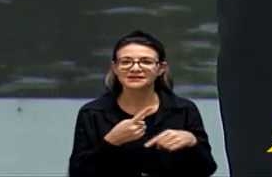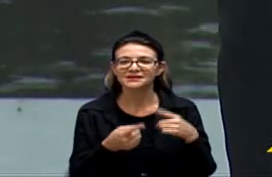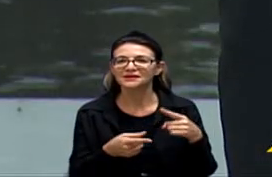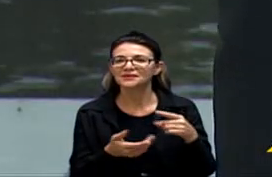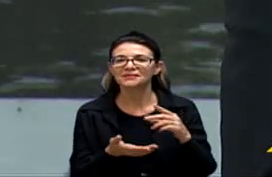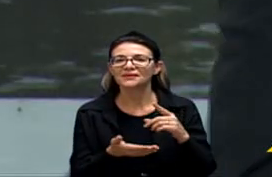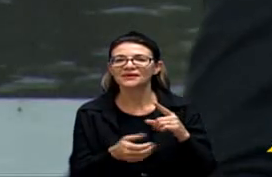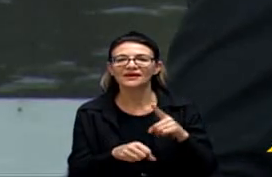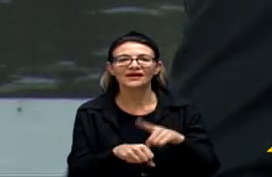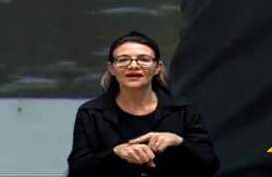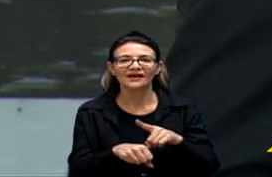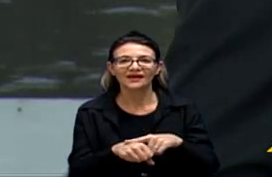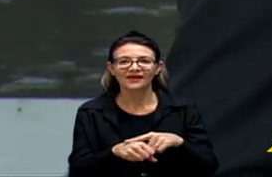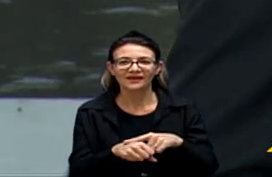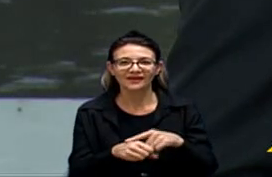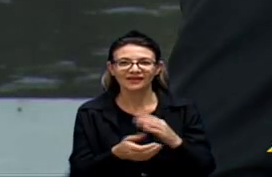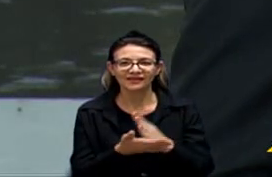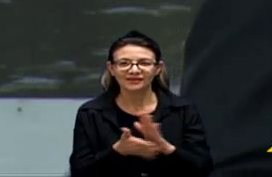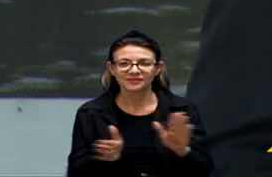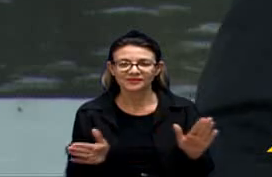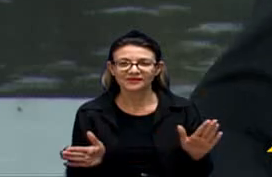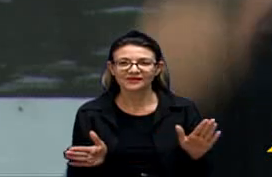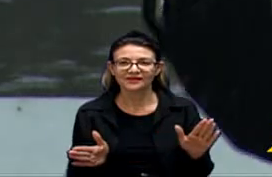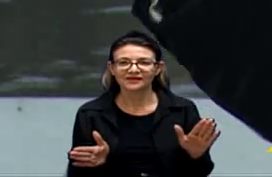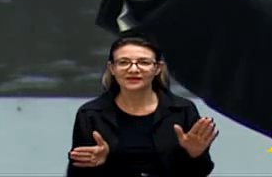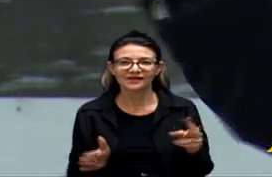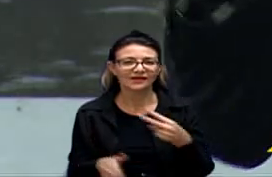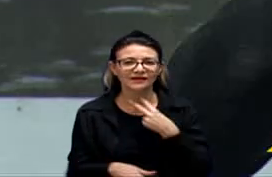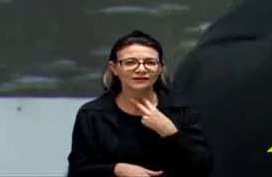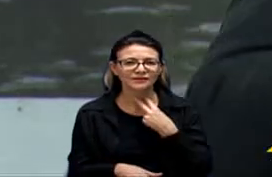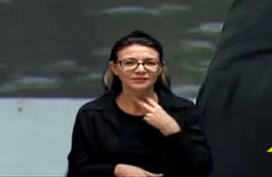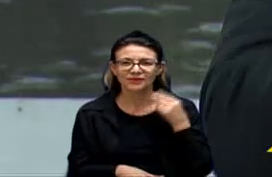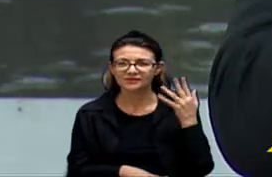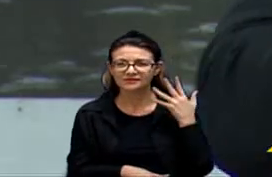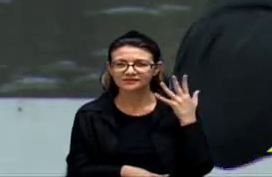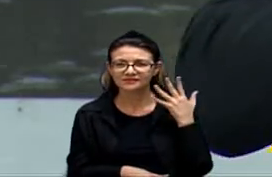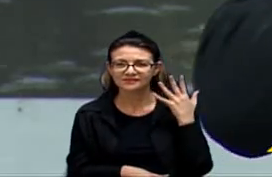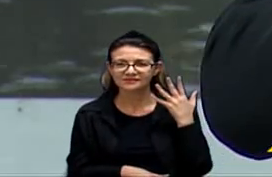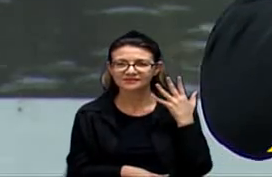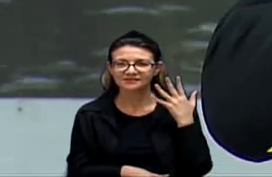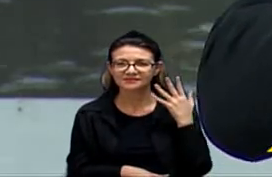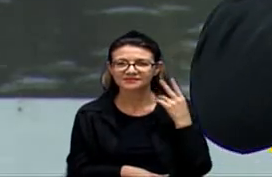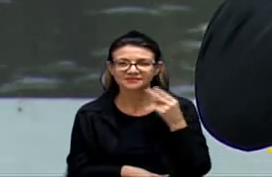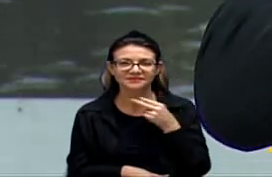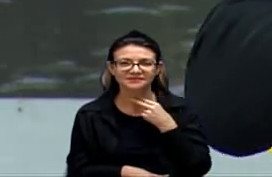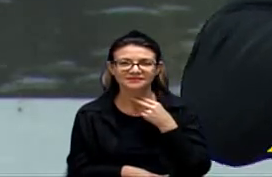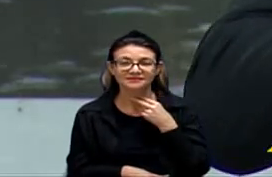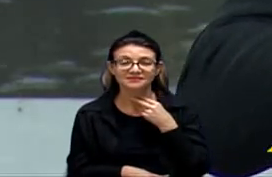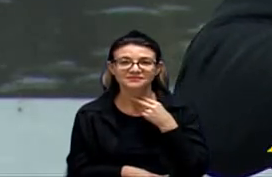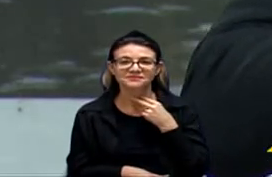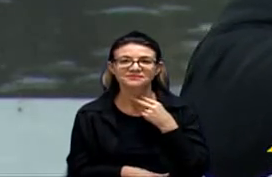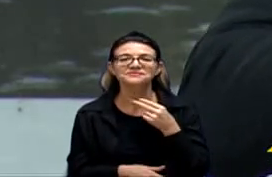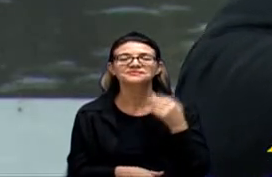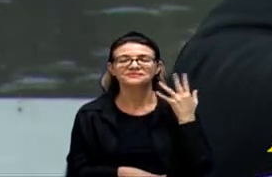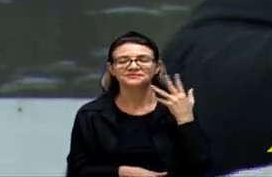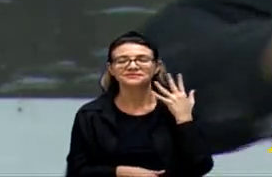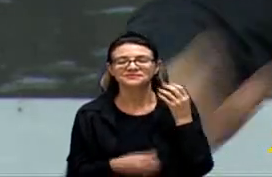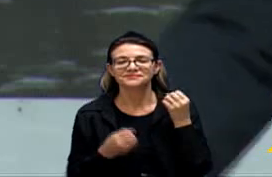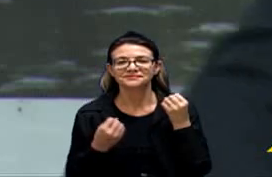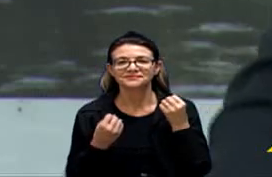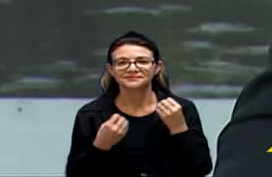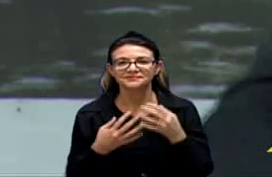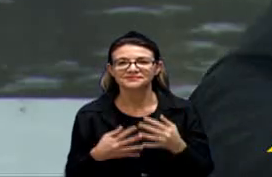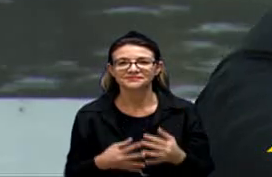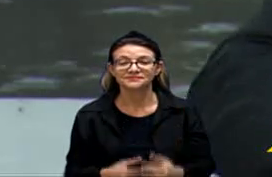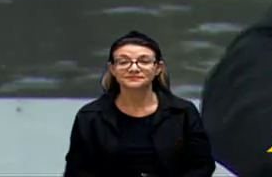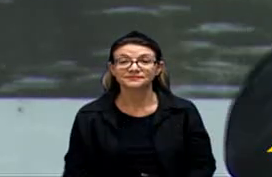Ah eu não posso discursar então eu posso Ah então ela autorizou vamos discursar aqui senhor presidente o assunto é muito sério